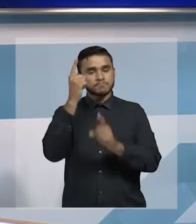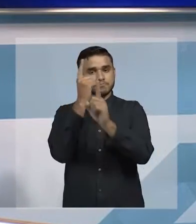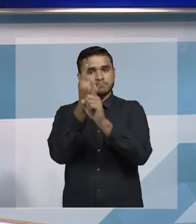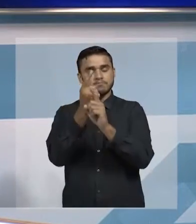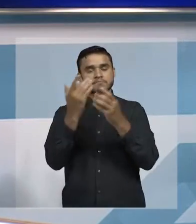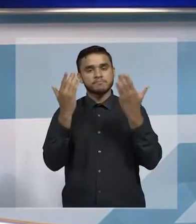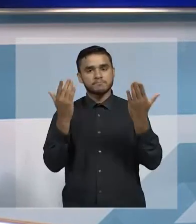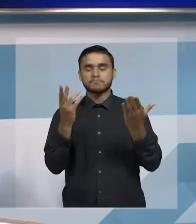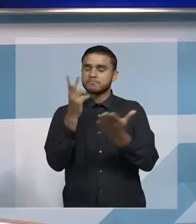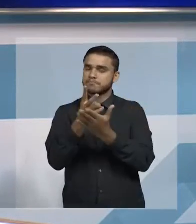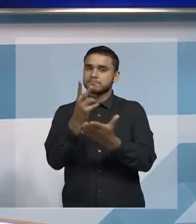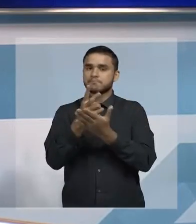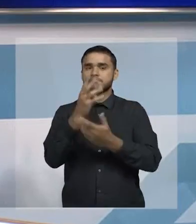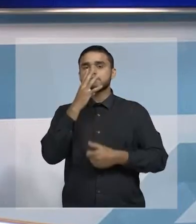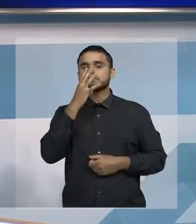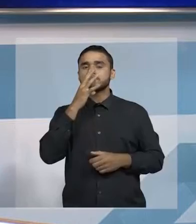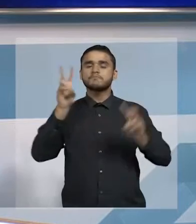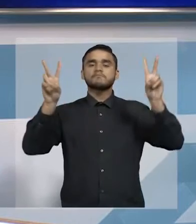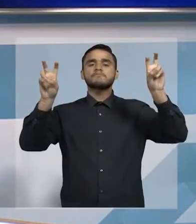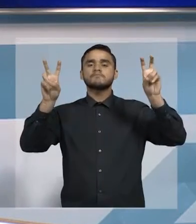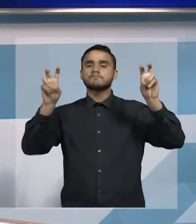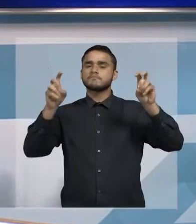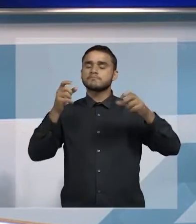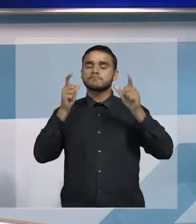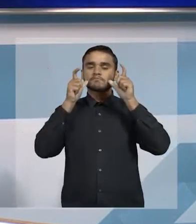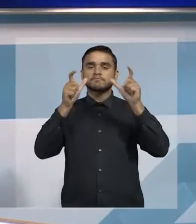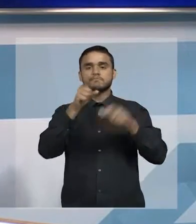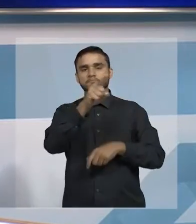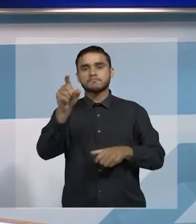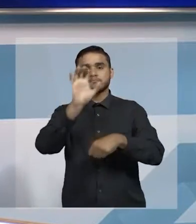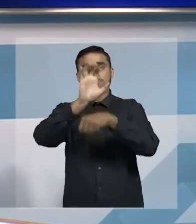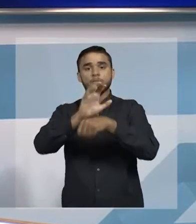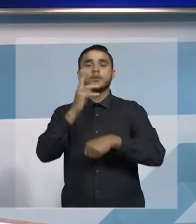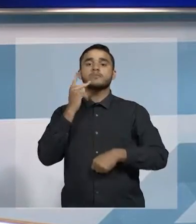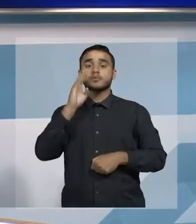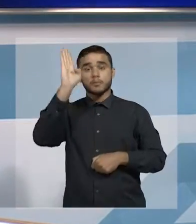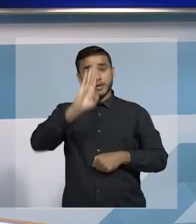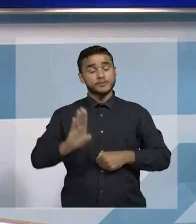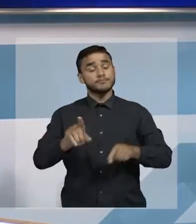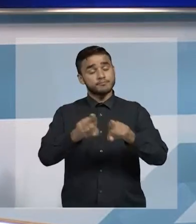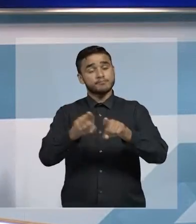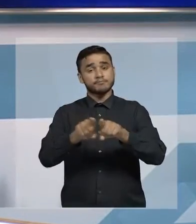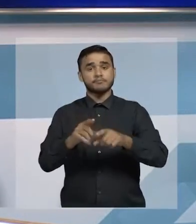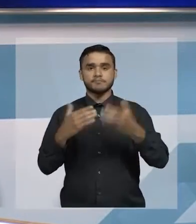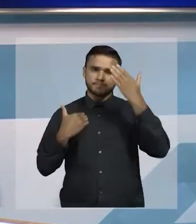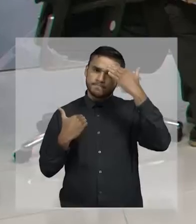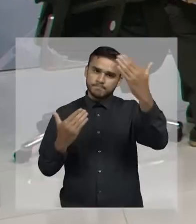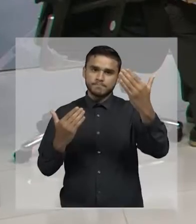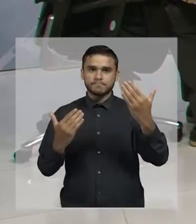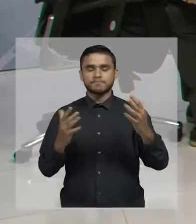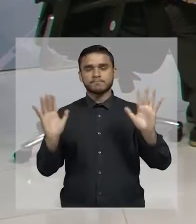com temas que imaginamos seja do interesse do Estado do Ceará e do Brasil. A todos, muito obrigado e até lá.